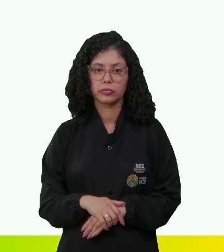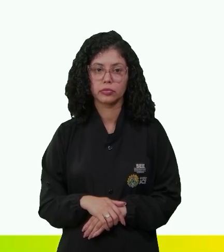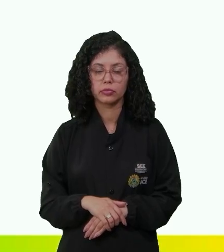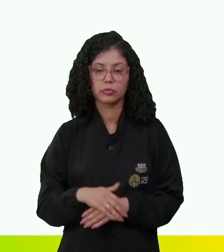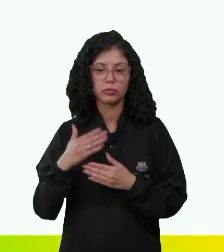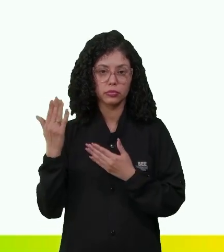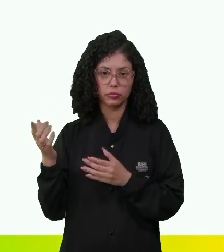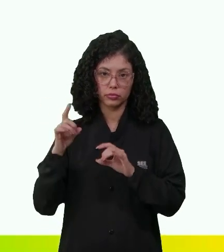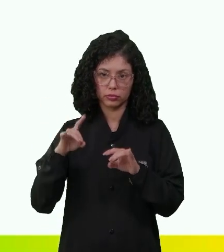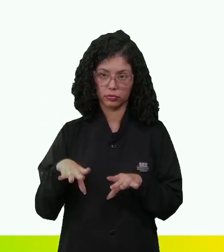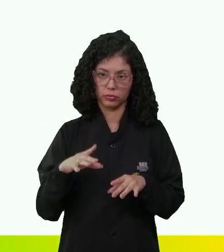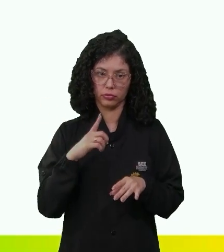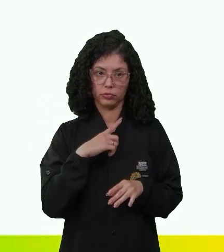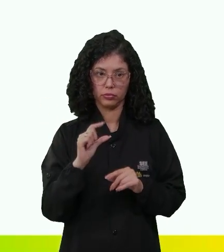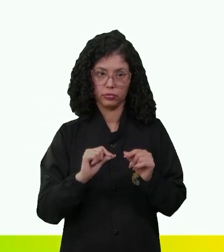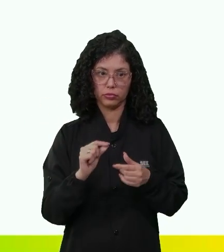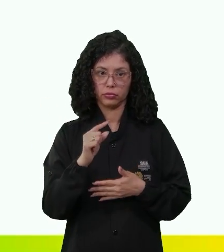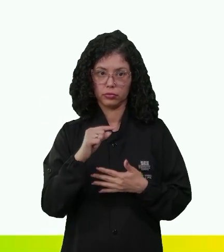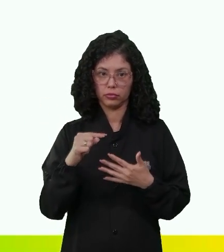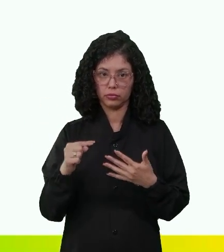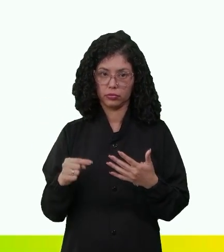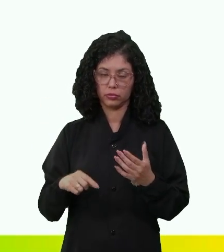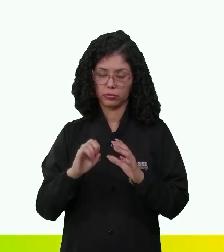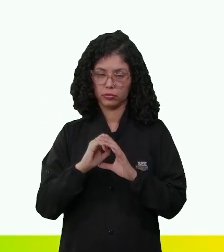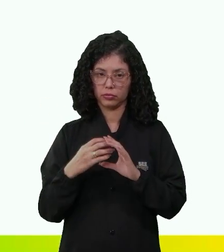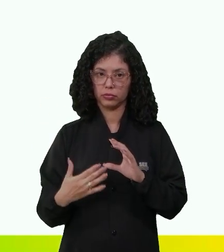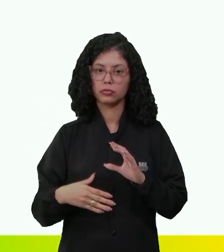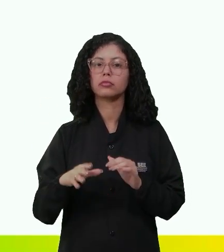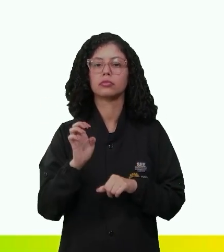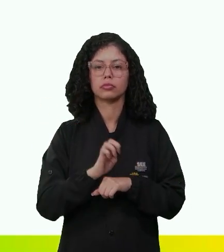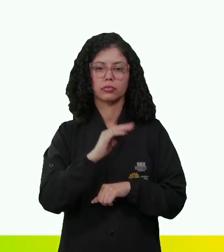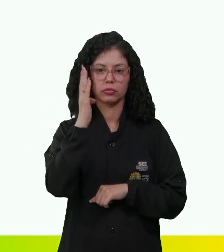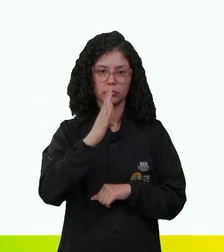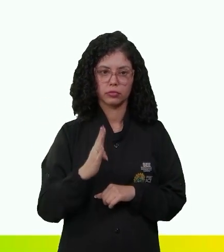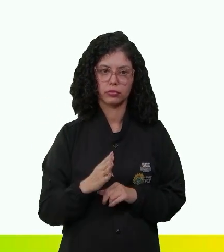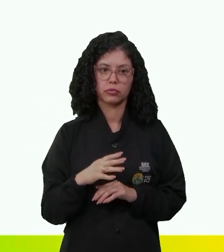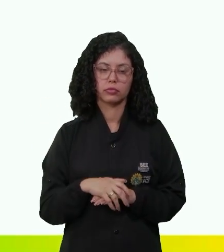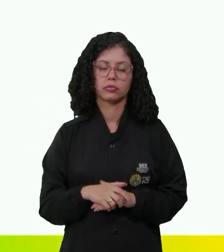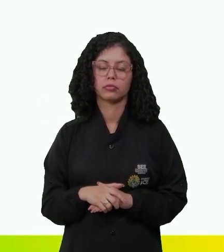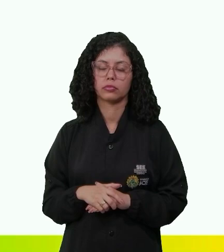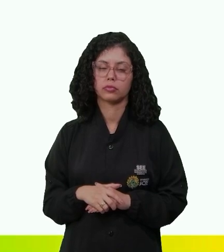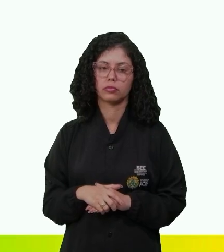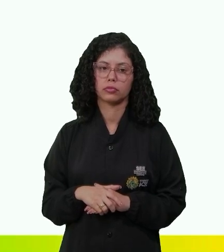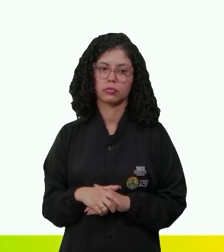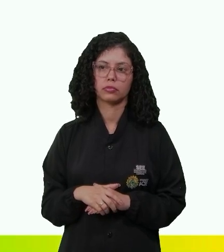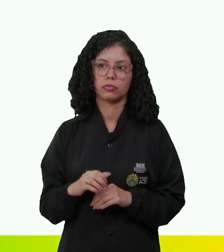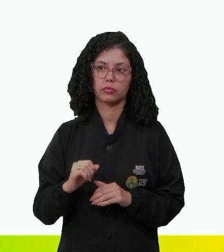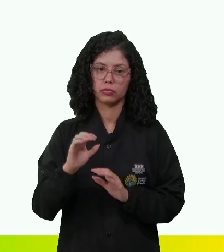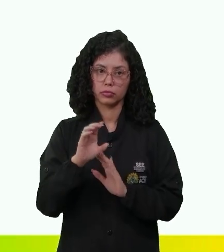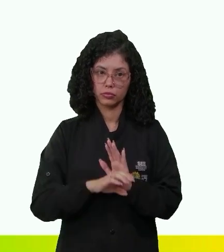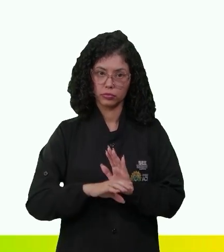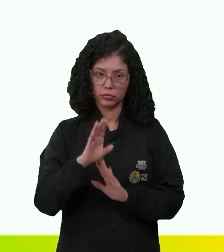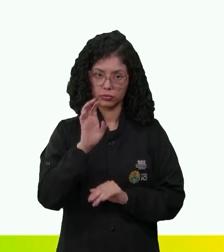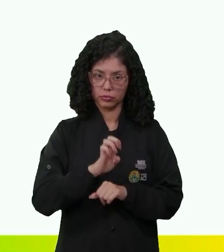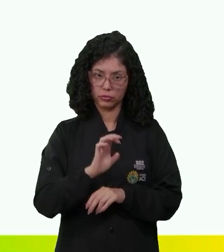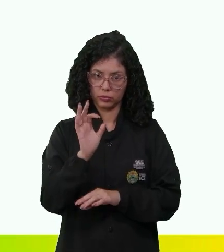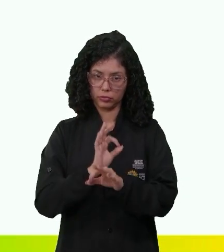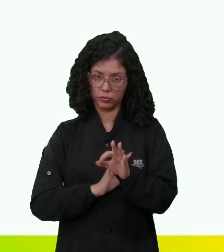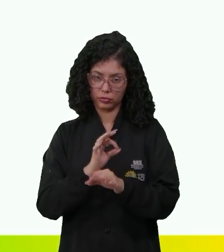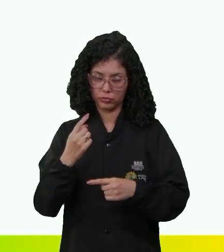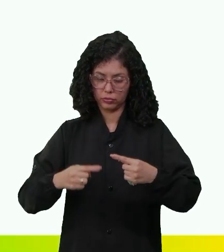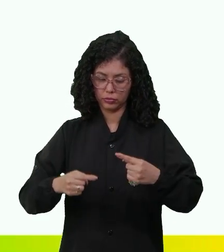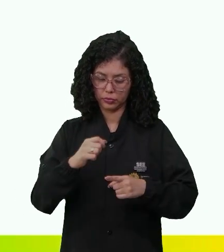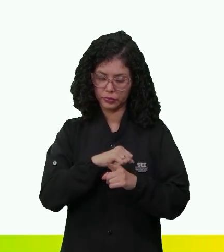E aqui, por último, nós temos os elementos e características do Estado brasileiro. O conceito de Estado, que é uma